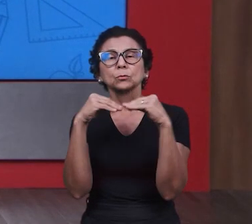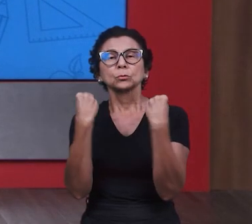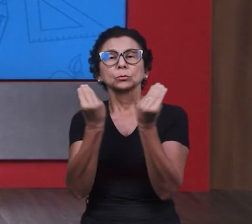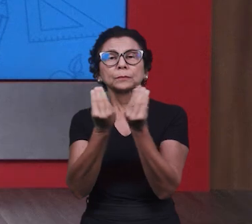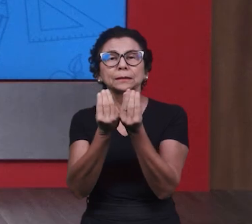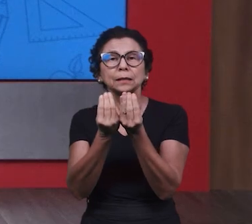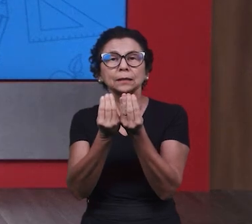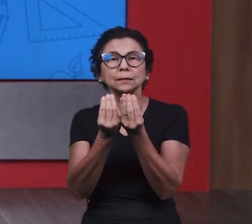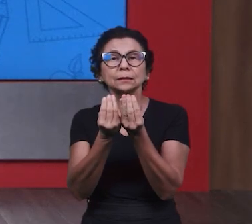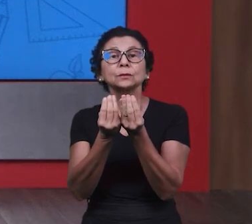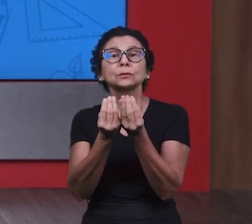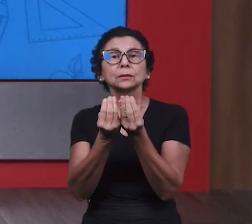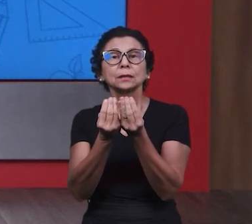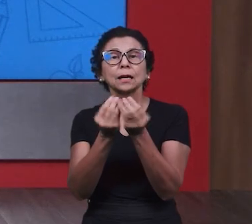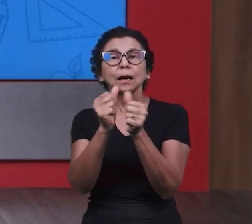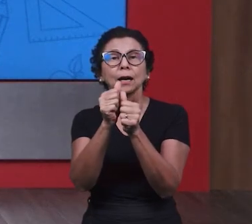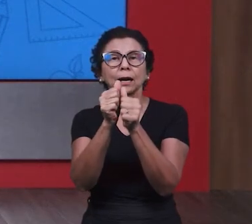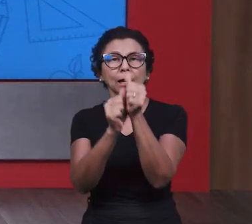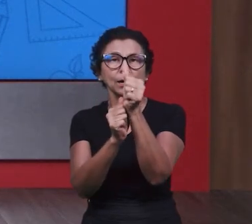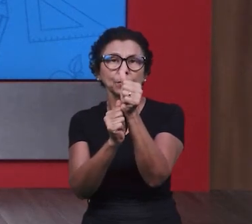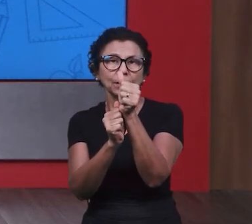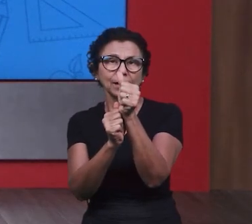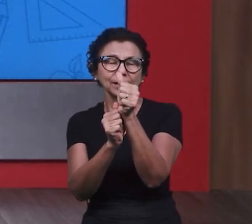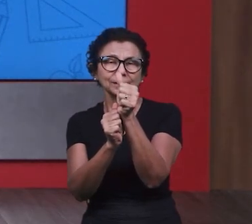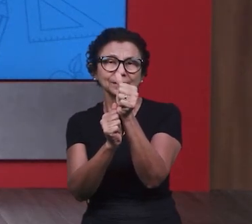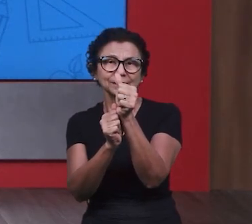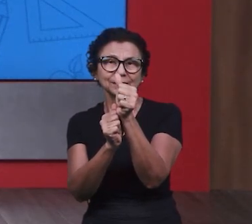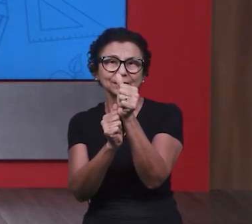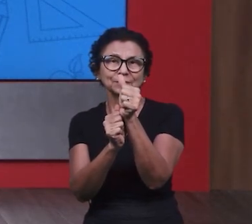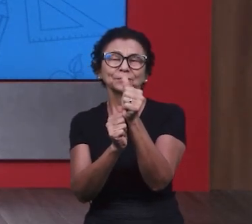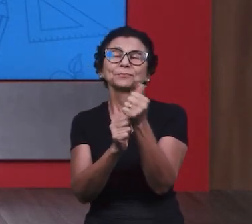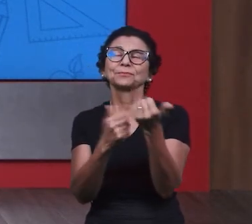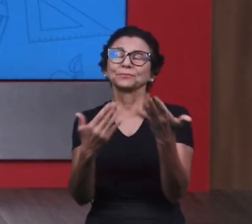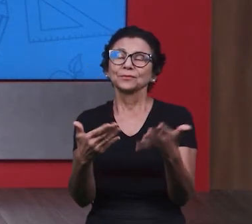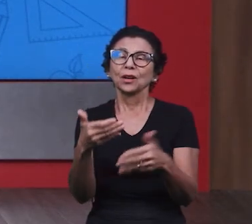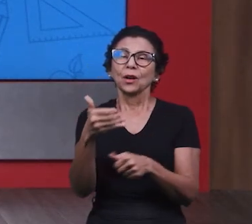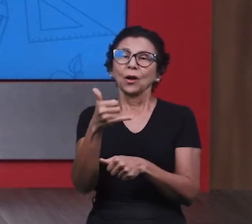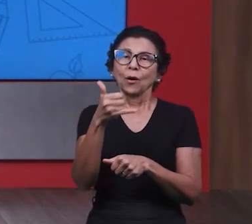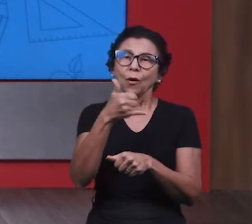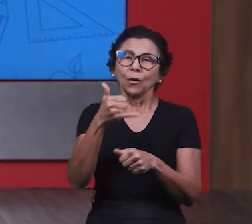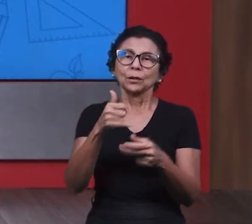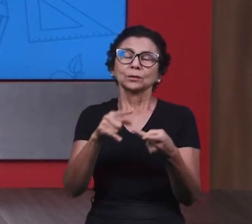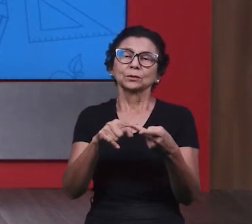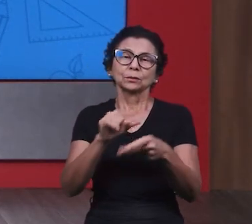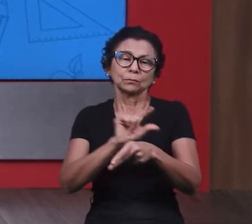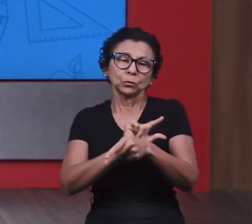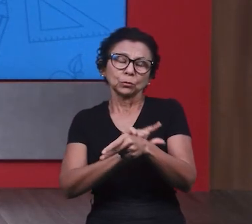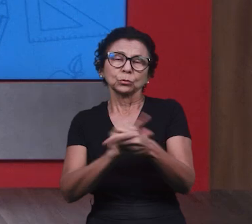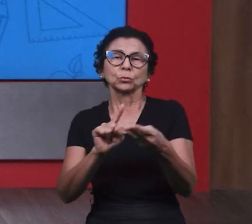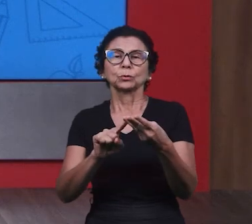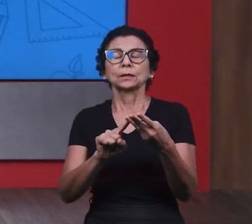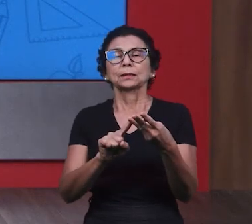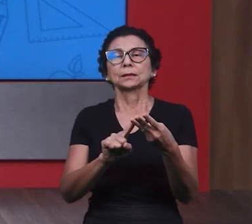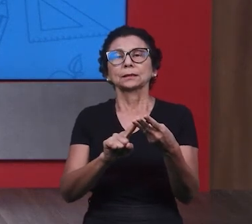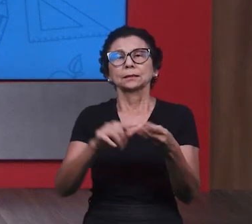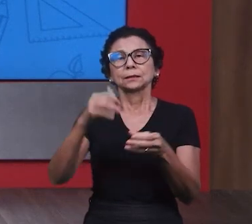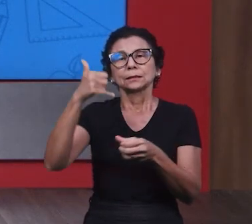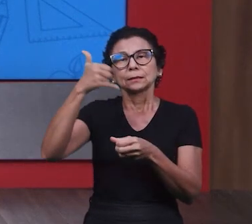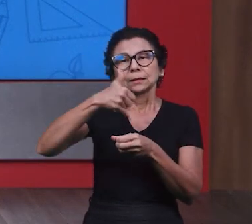apolares. Óleos, gorduras, lipídios, gasolina, substâncias